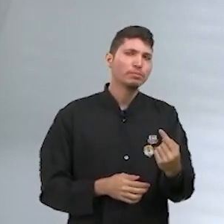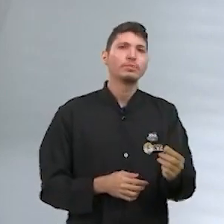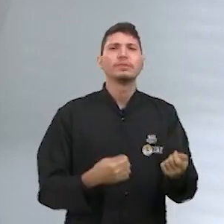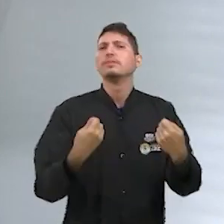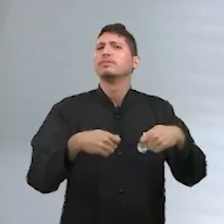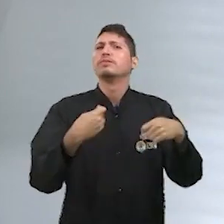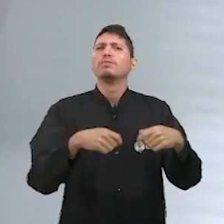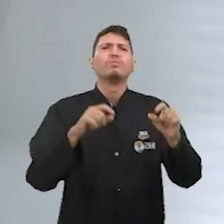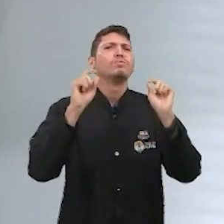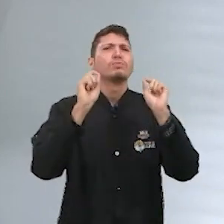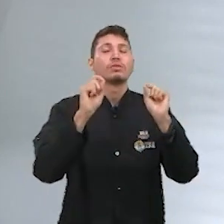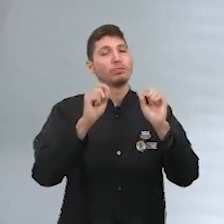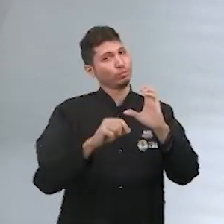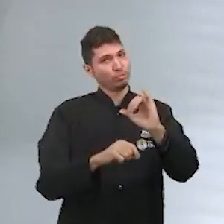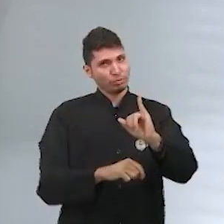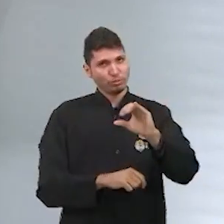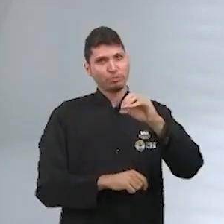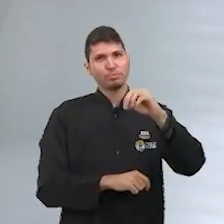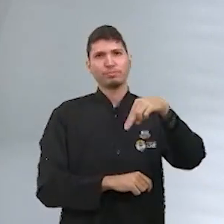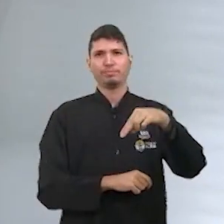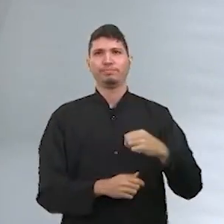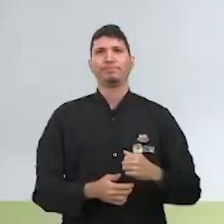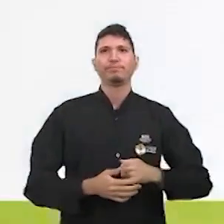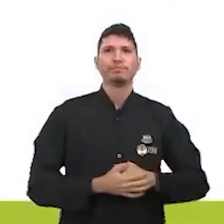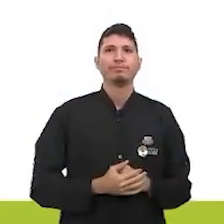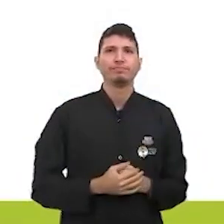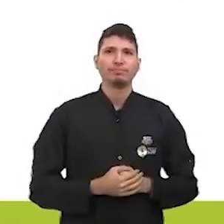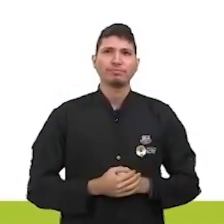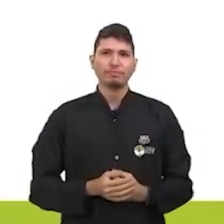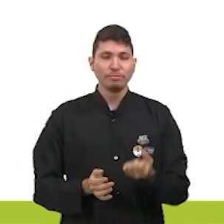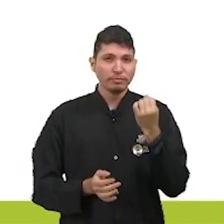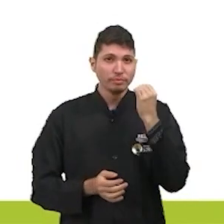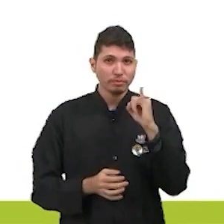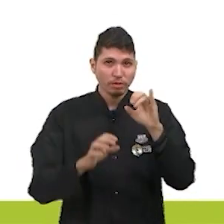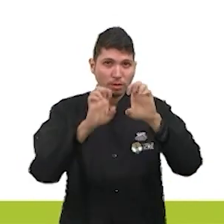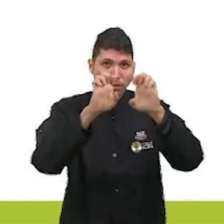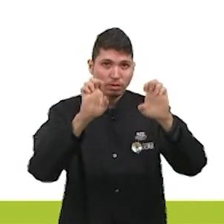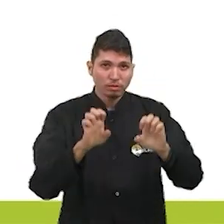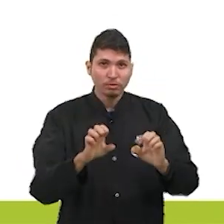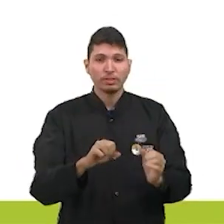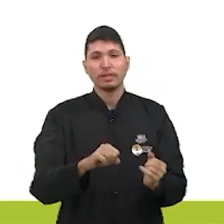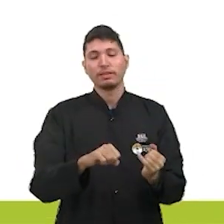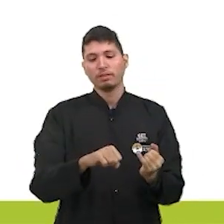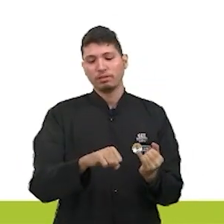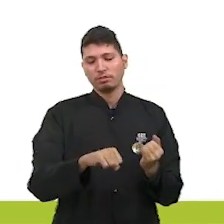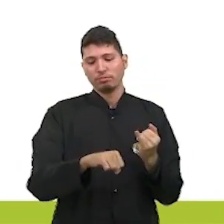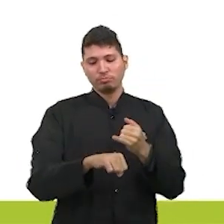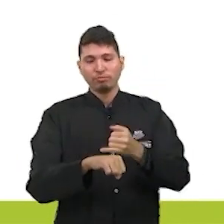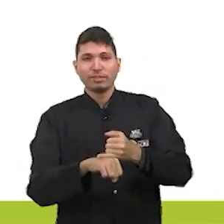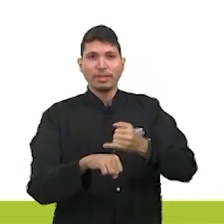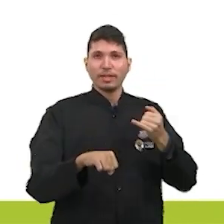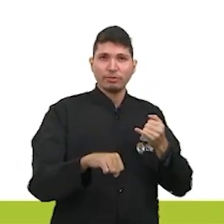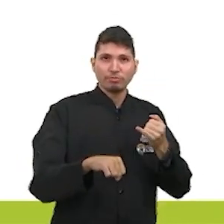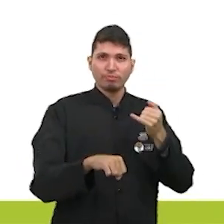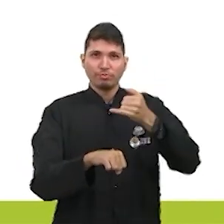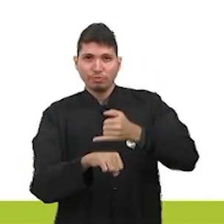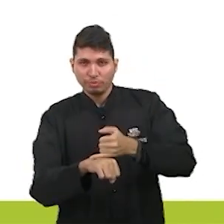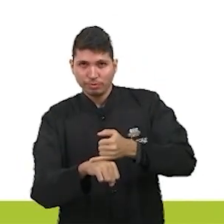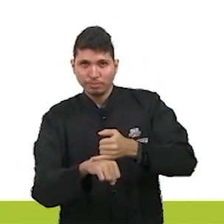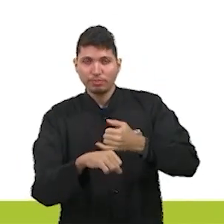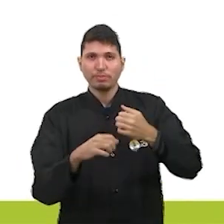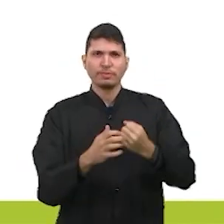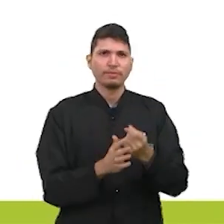quê? Íons. Então, se eu tiver na estrutura cátions e ânions, o que vai acontecer? Você